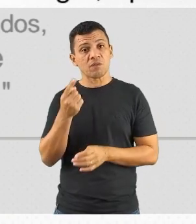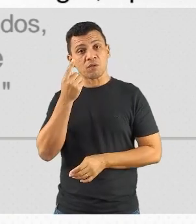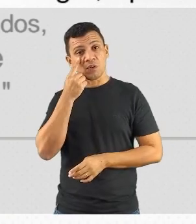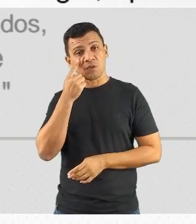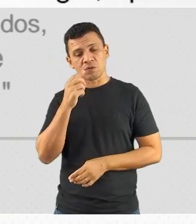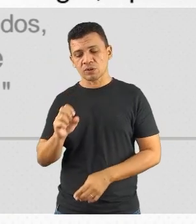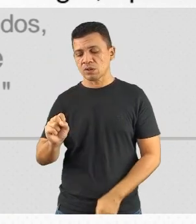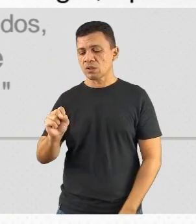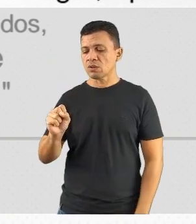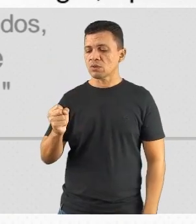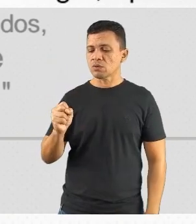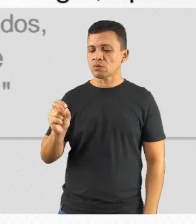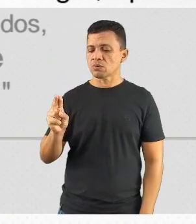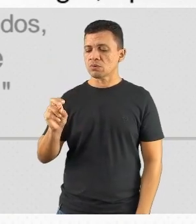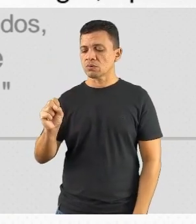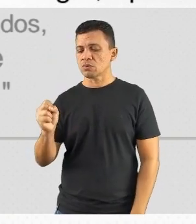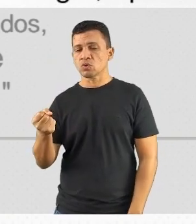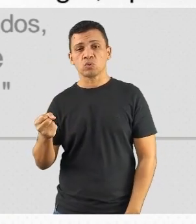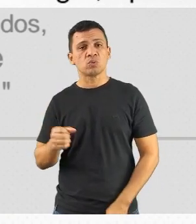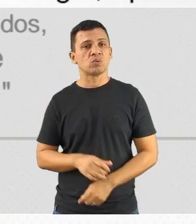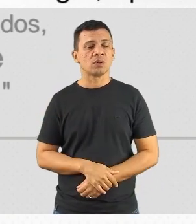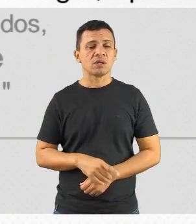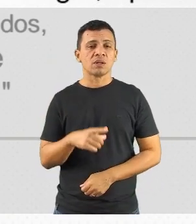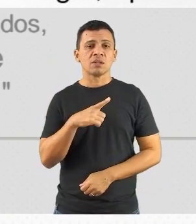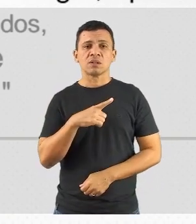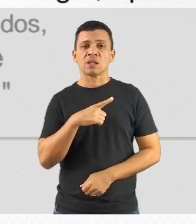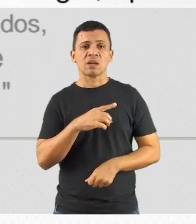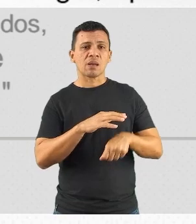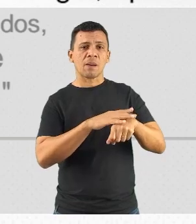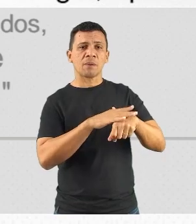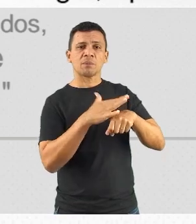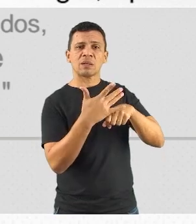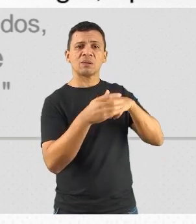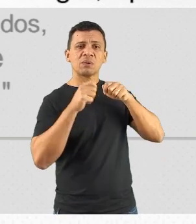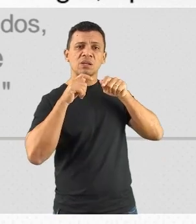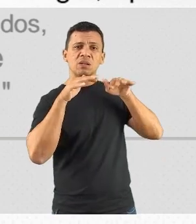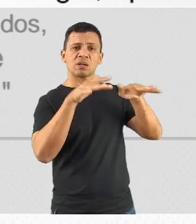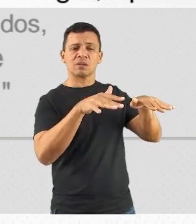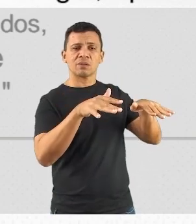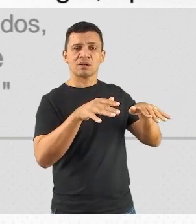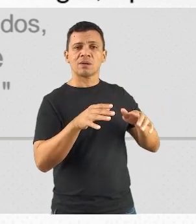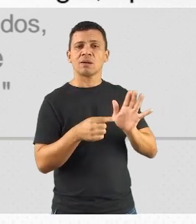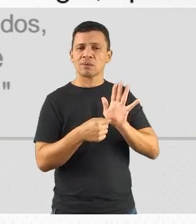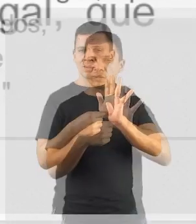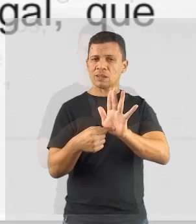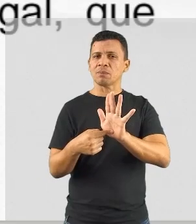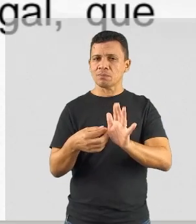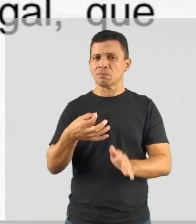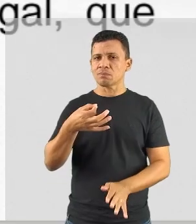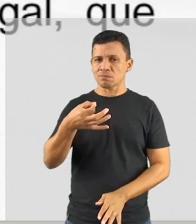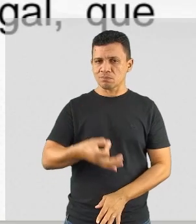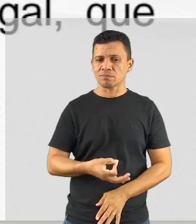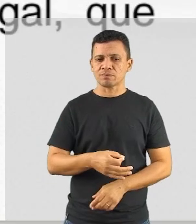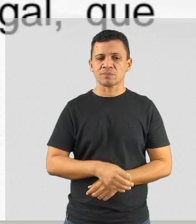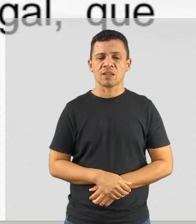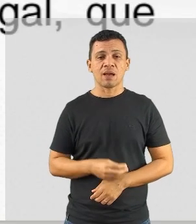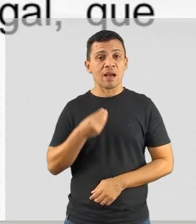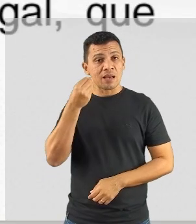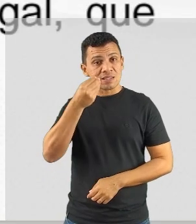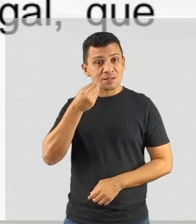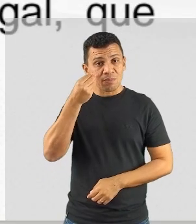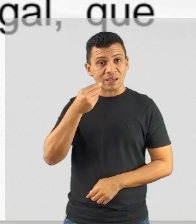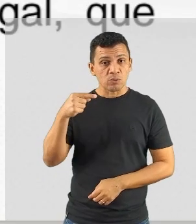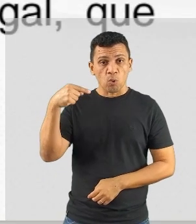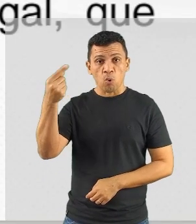essa informação com o externo, a pandemia, o SUS, está adequadamente sendo apresentada. A experiência de outros